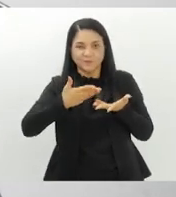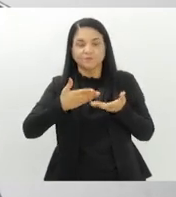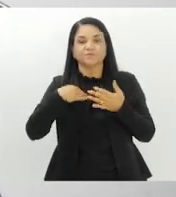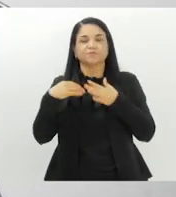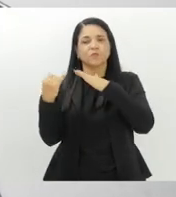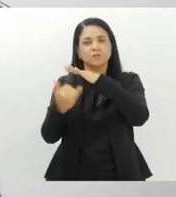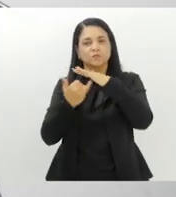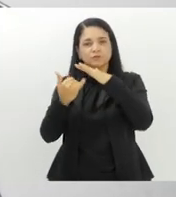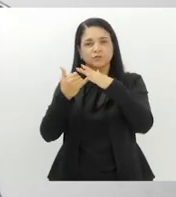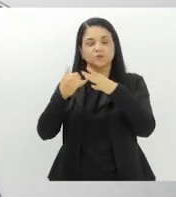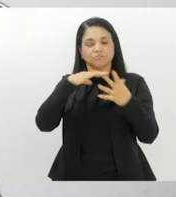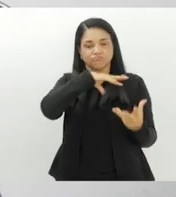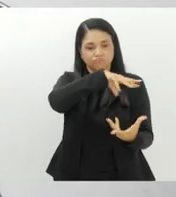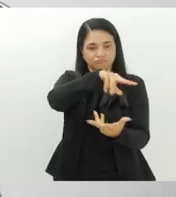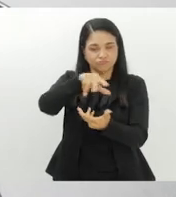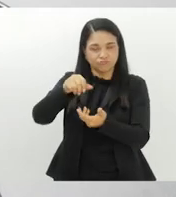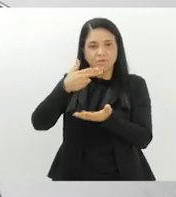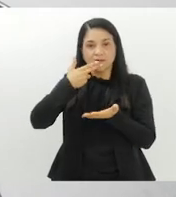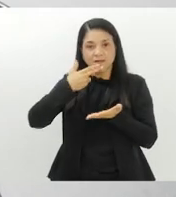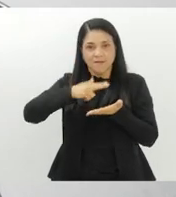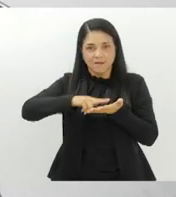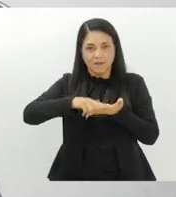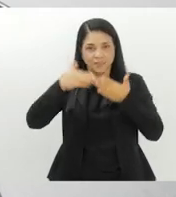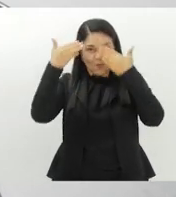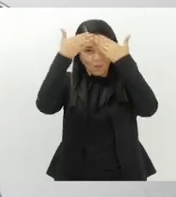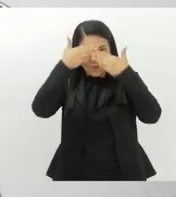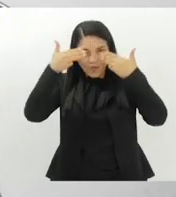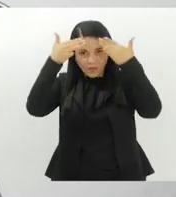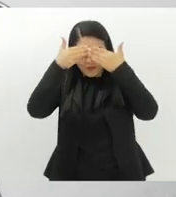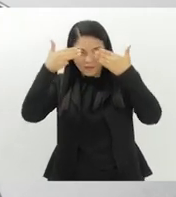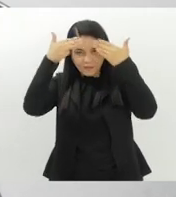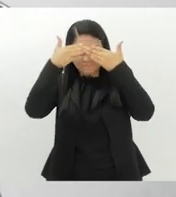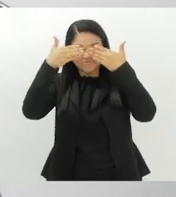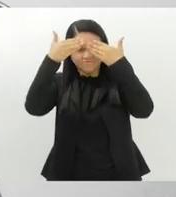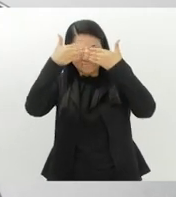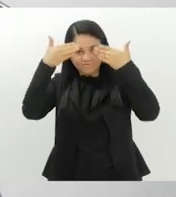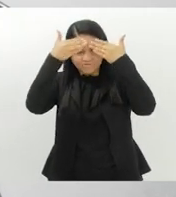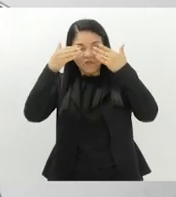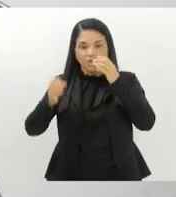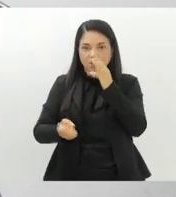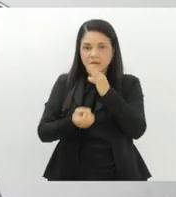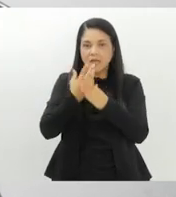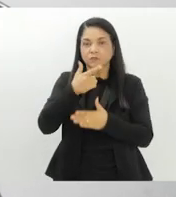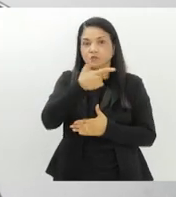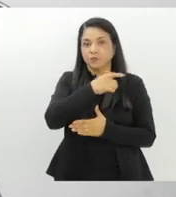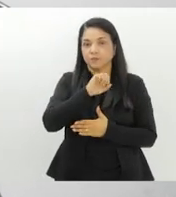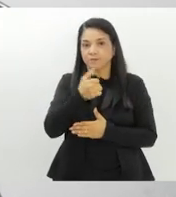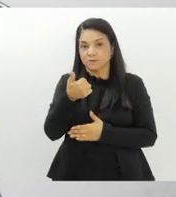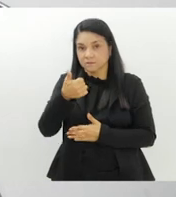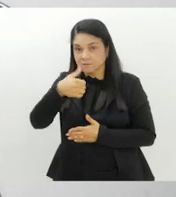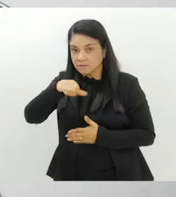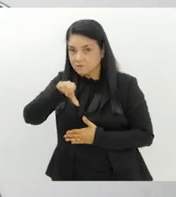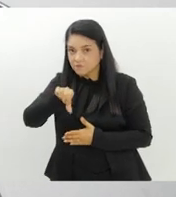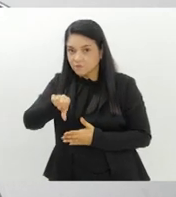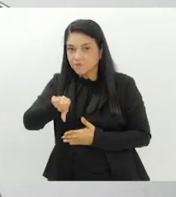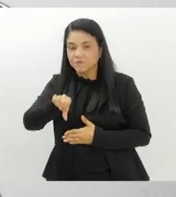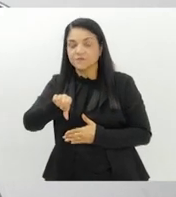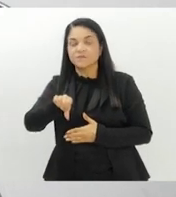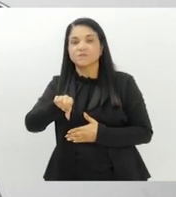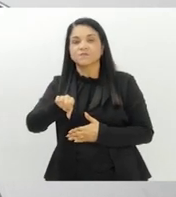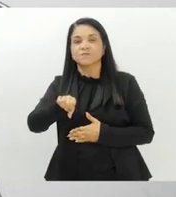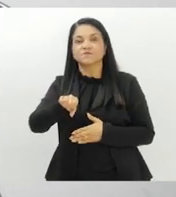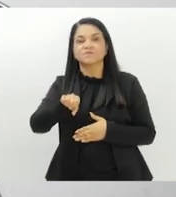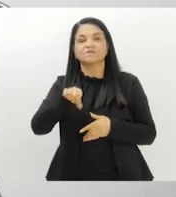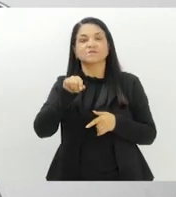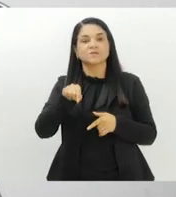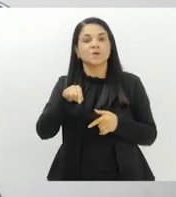Instituto Internacional Carta Magna da Umbanda, ele foi criado em 2019, sendo